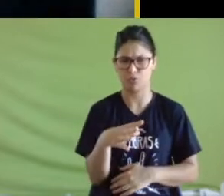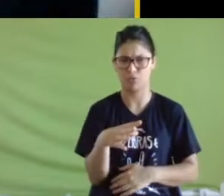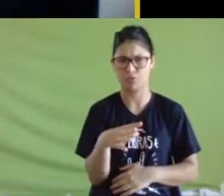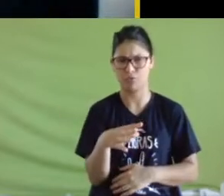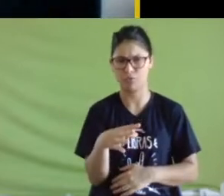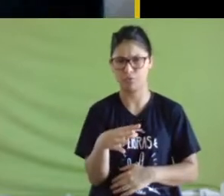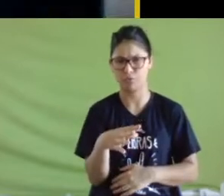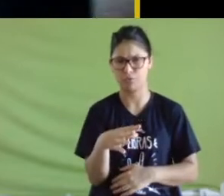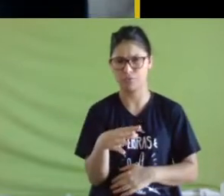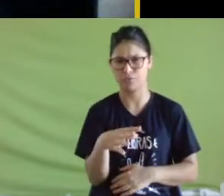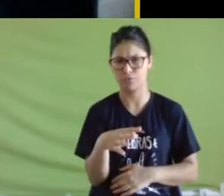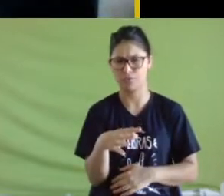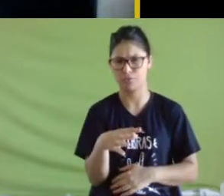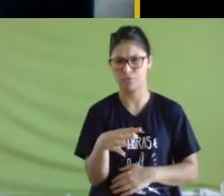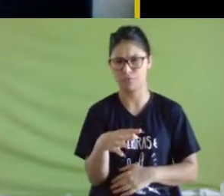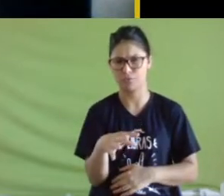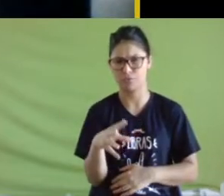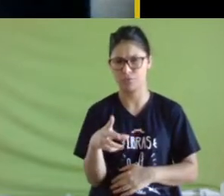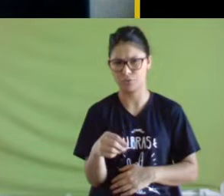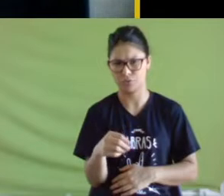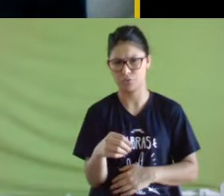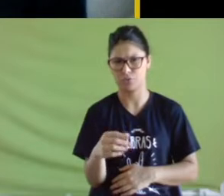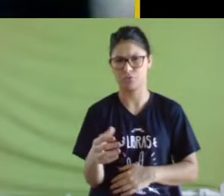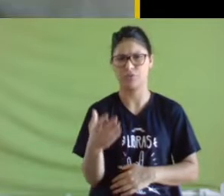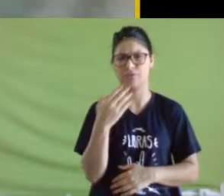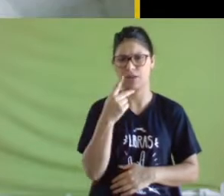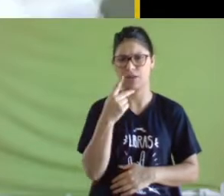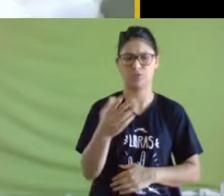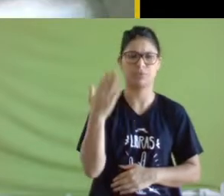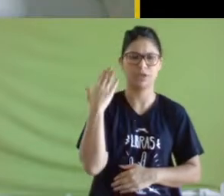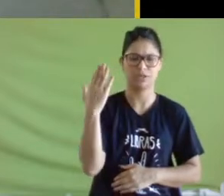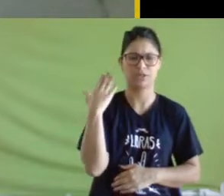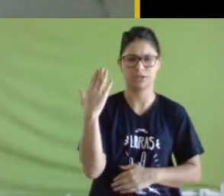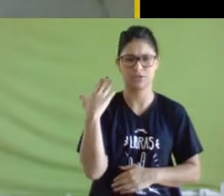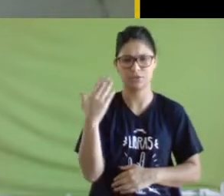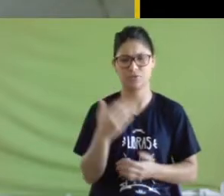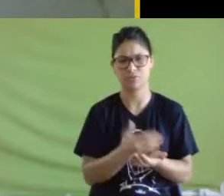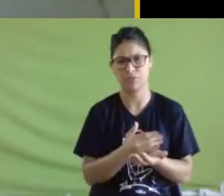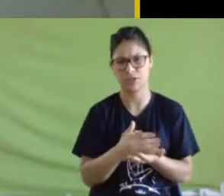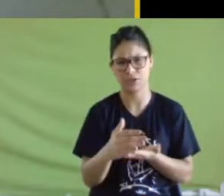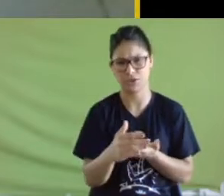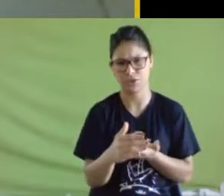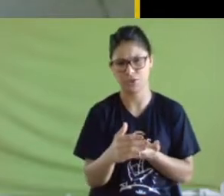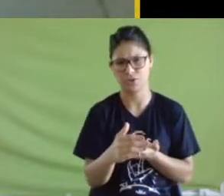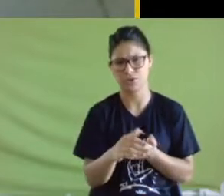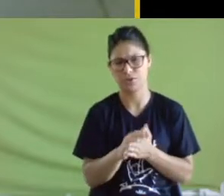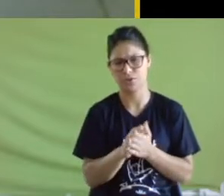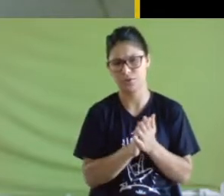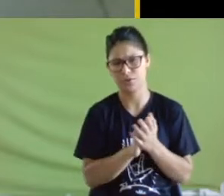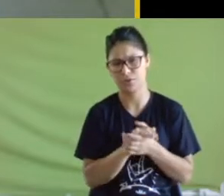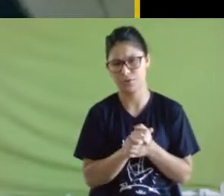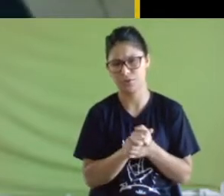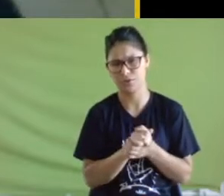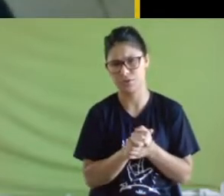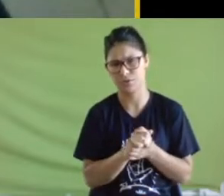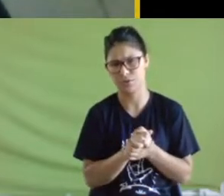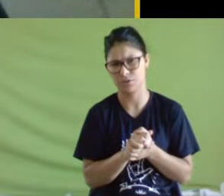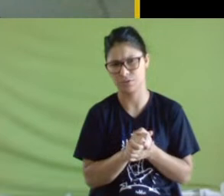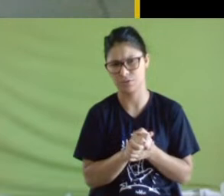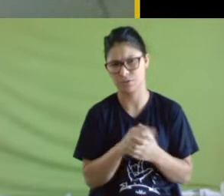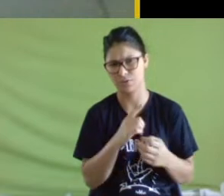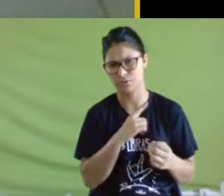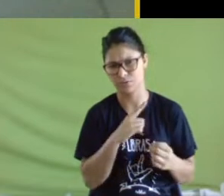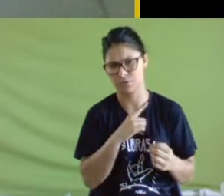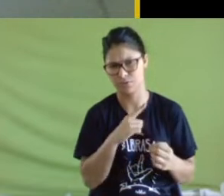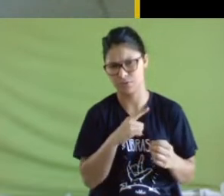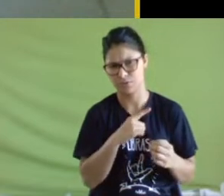estou rompendo totalmente com o passado, né? Então, a partir disso, você apontou se há um declínio